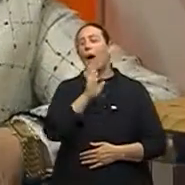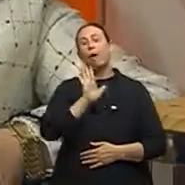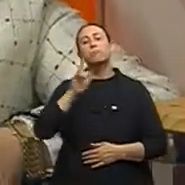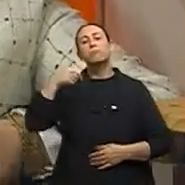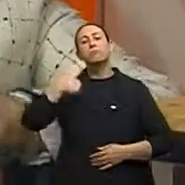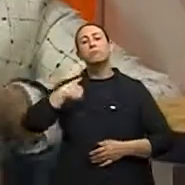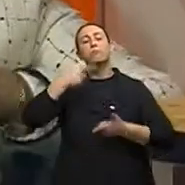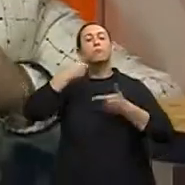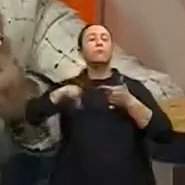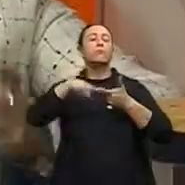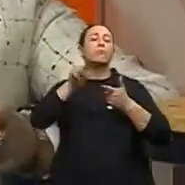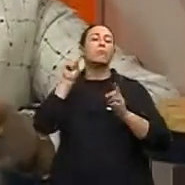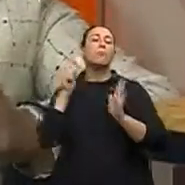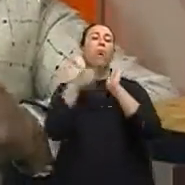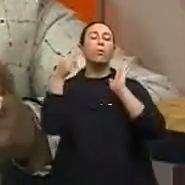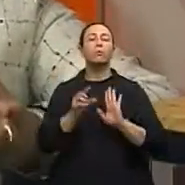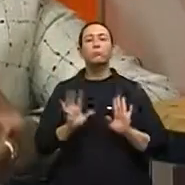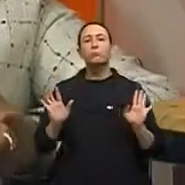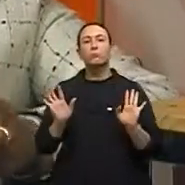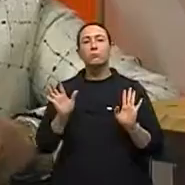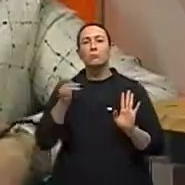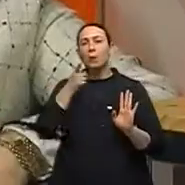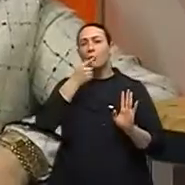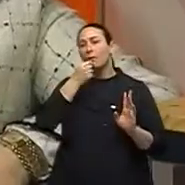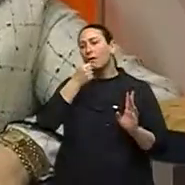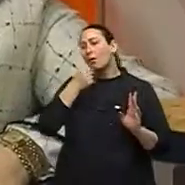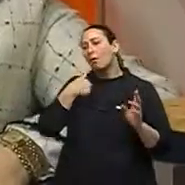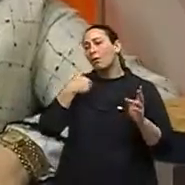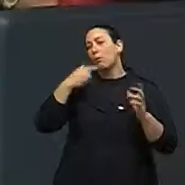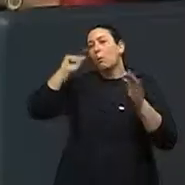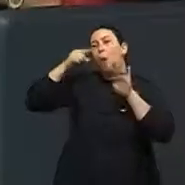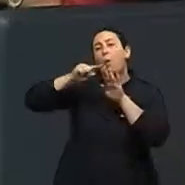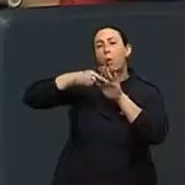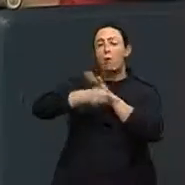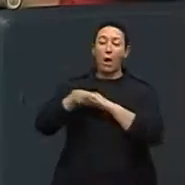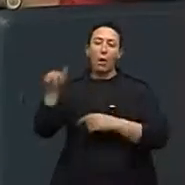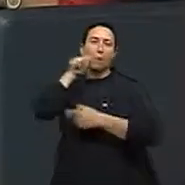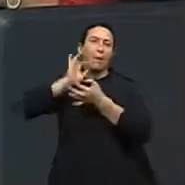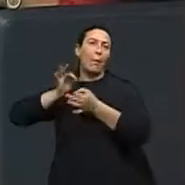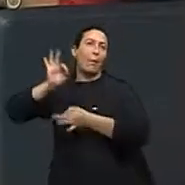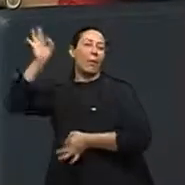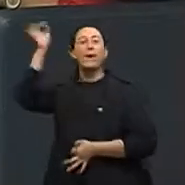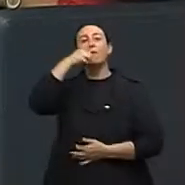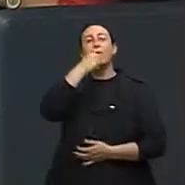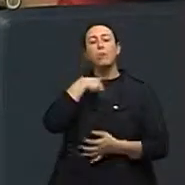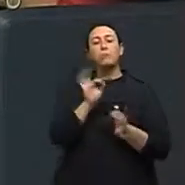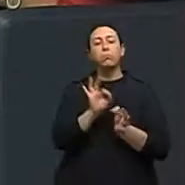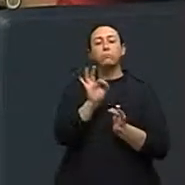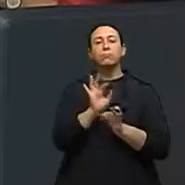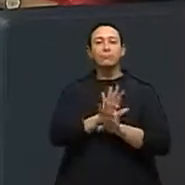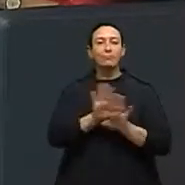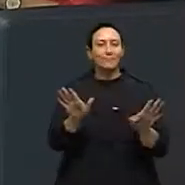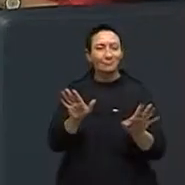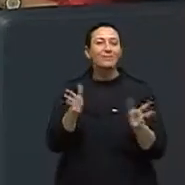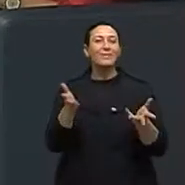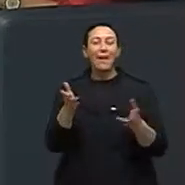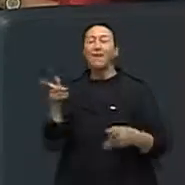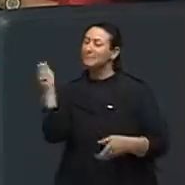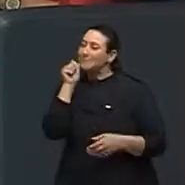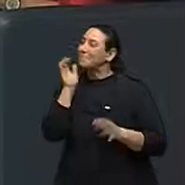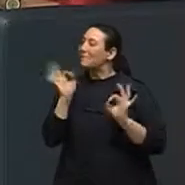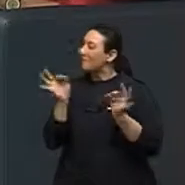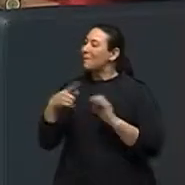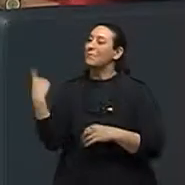né e ele não quer analisar muito esse processo nós só somos semelhantes nós somos bem diferentes só somos semelhantes e bem